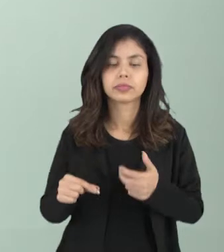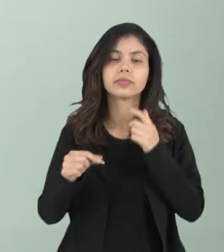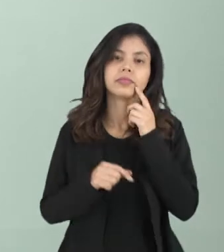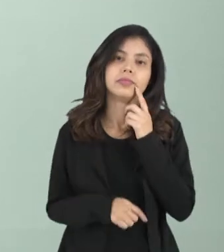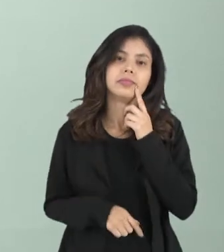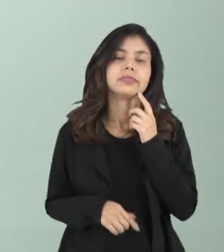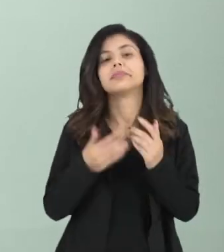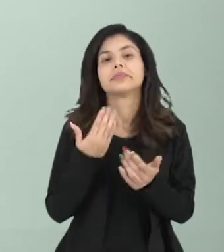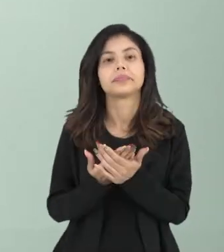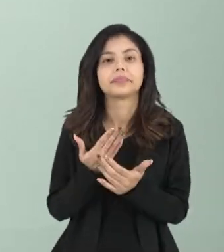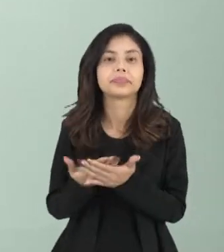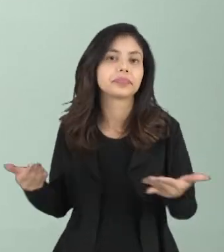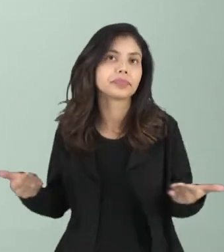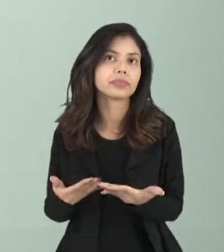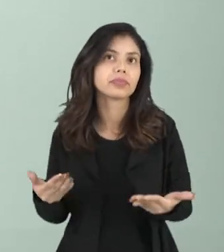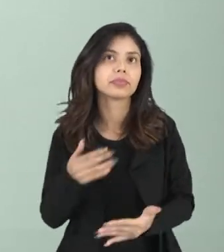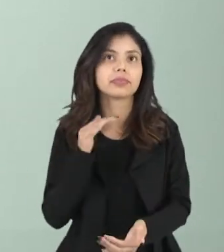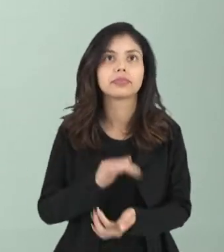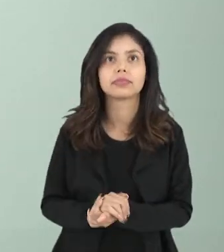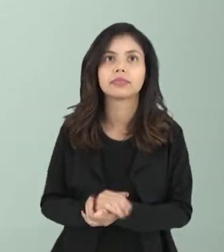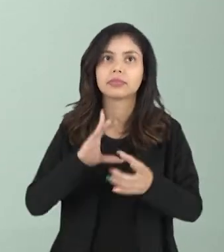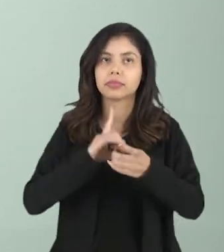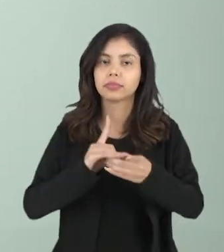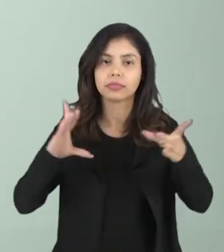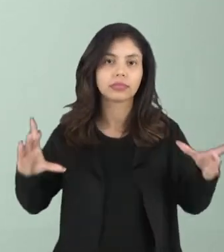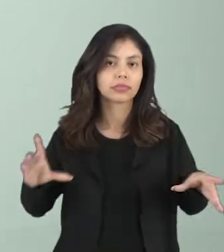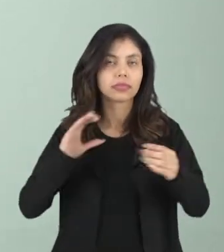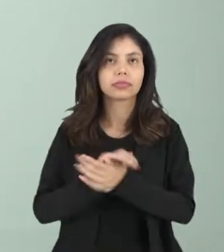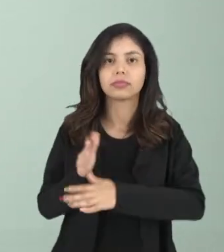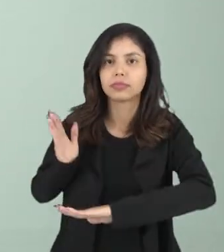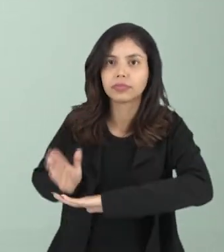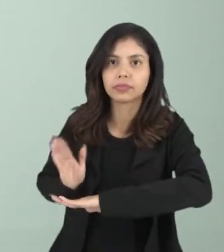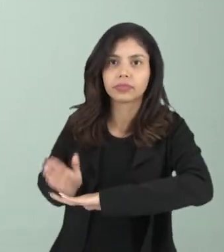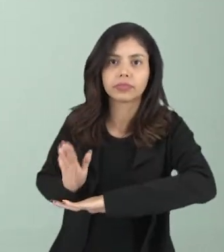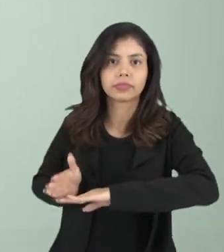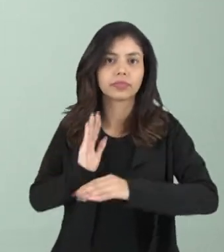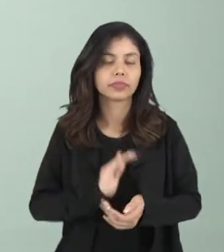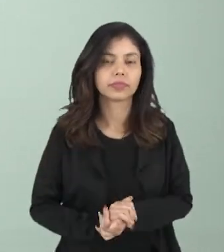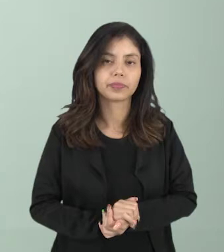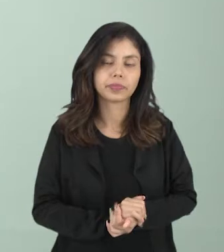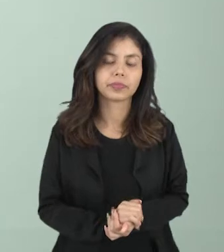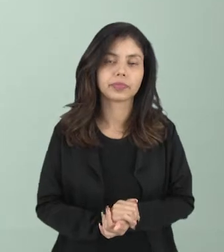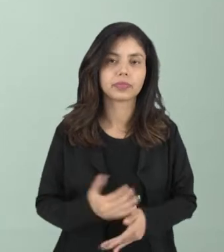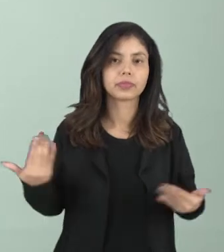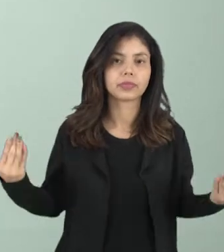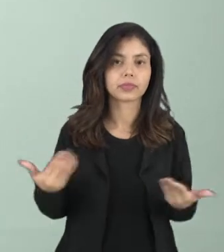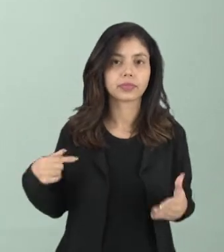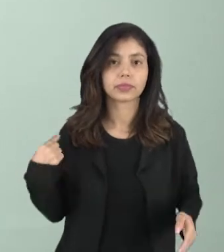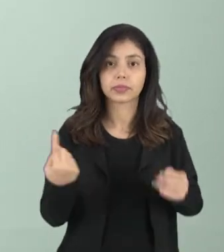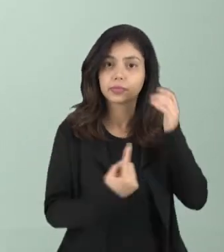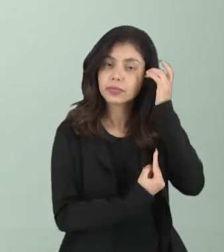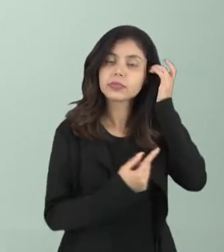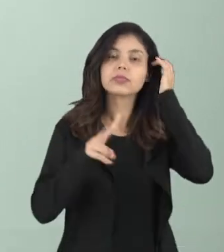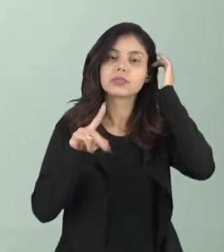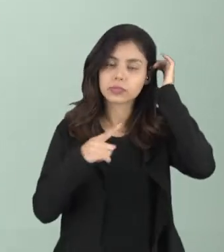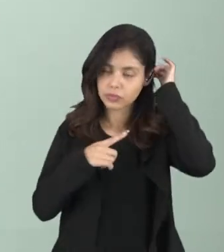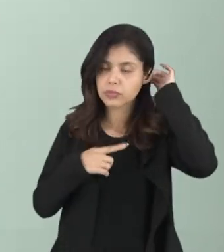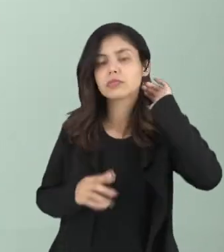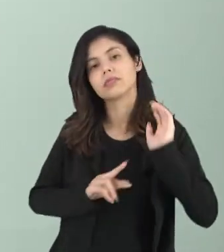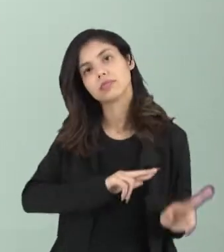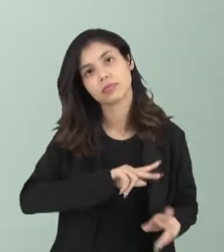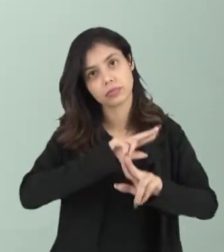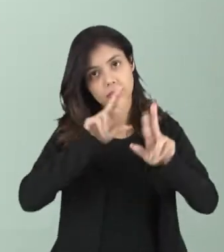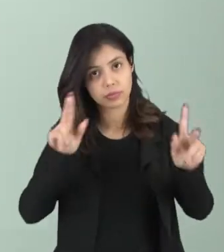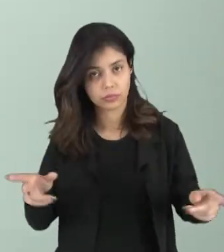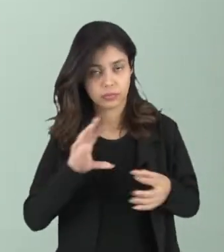Enem e a nossa aula hoje vai falar sobre democracia contemporânea. Tá? E aí a gente vai ter realmente